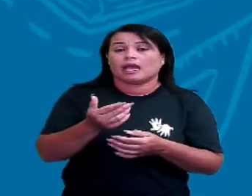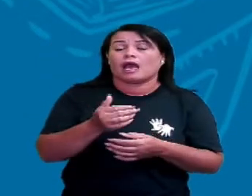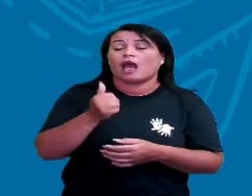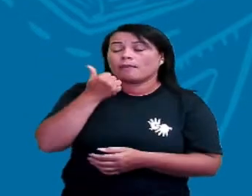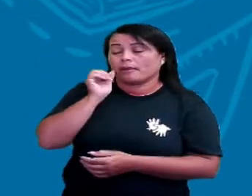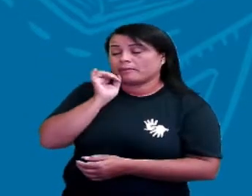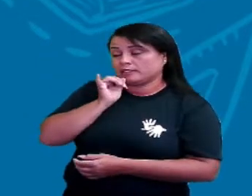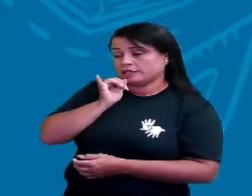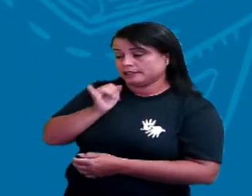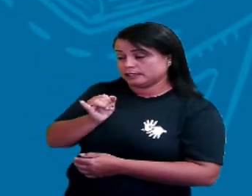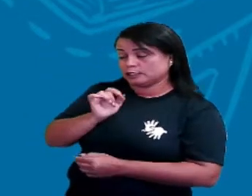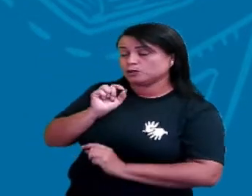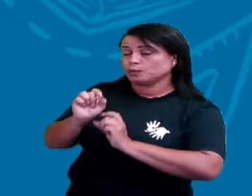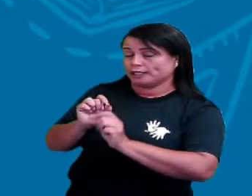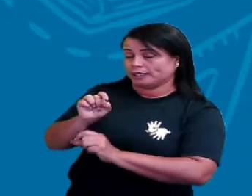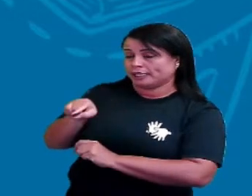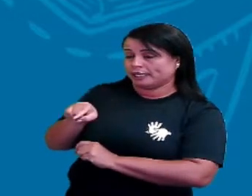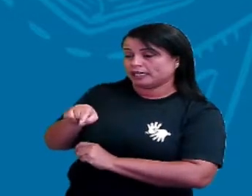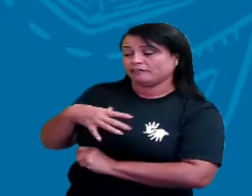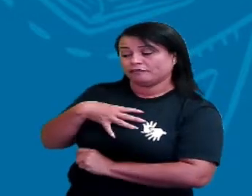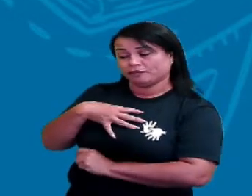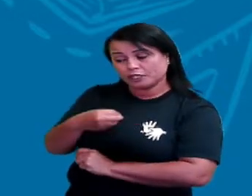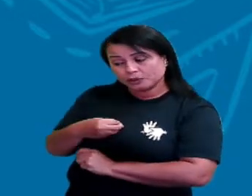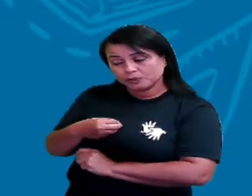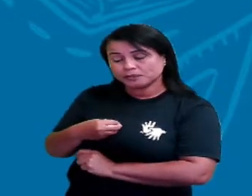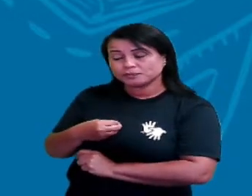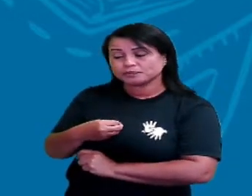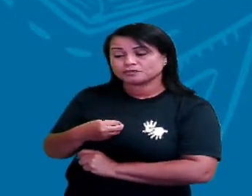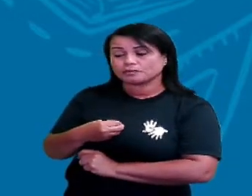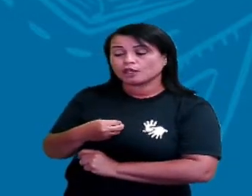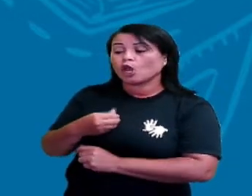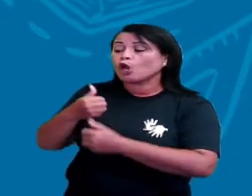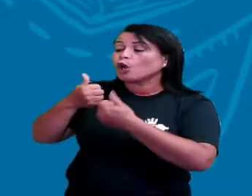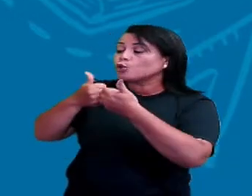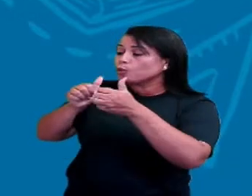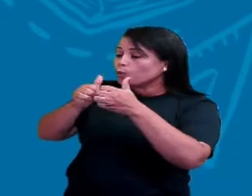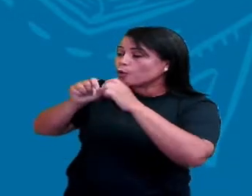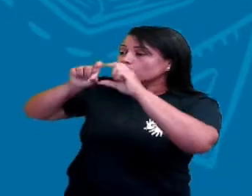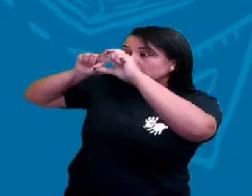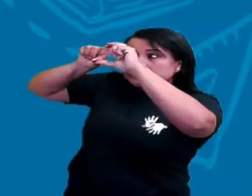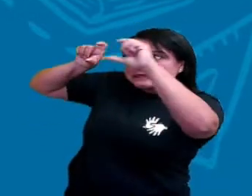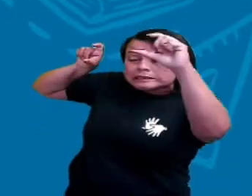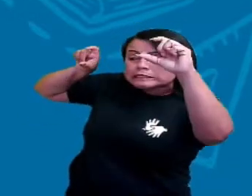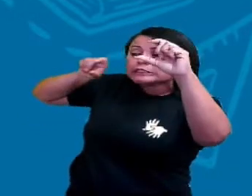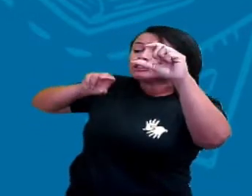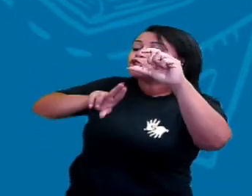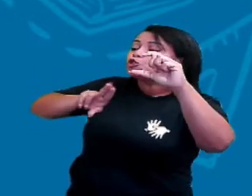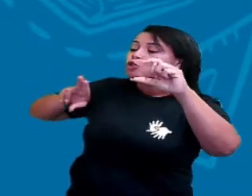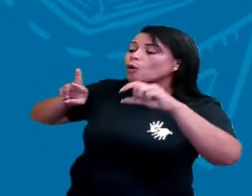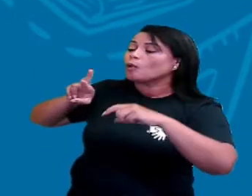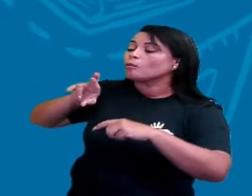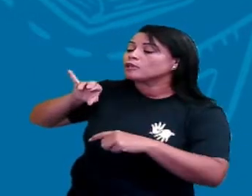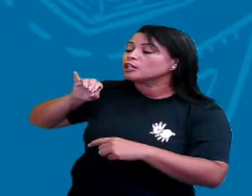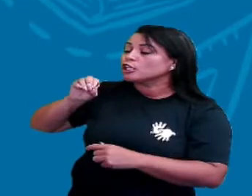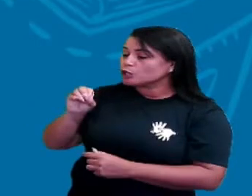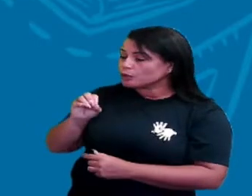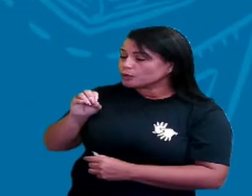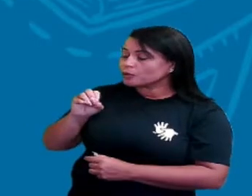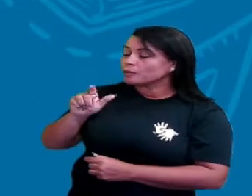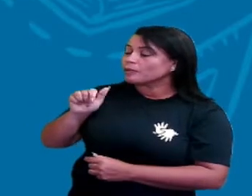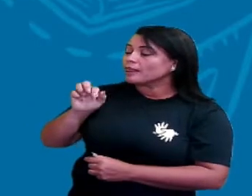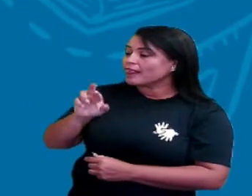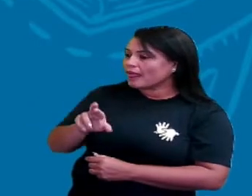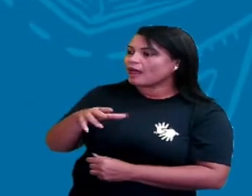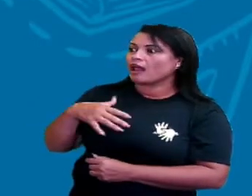a mãe de Joãozinho respondeu para ele assim: filho, no ônibus vai ter escrito, Rio Largo. E